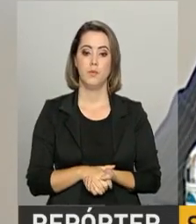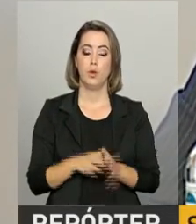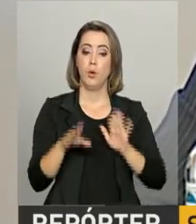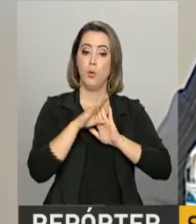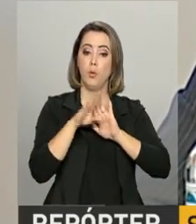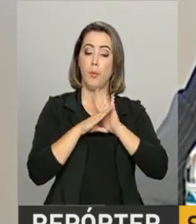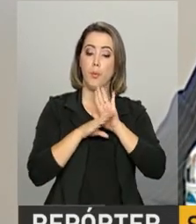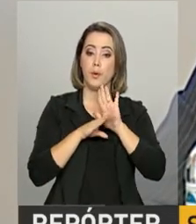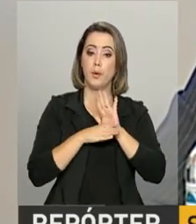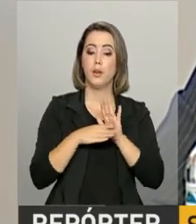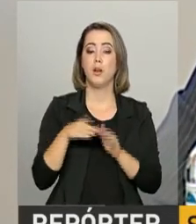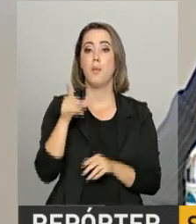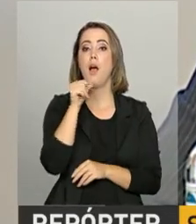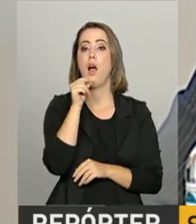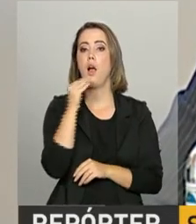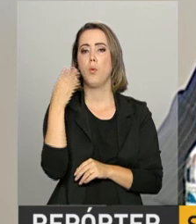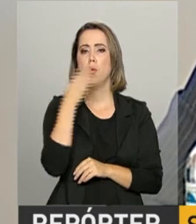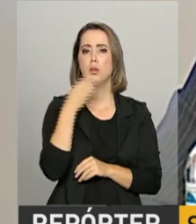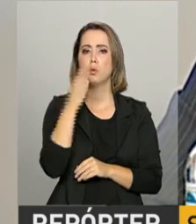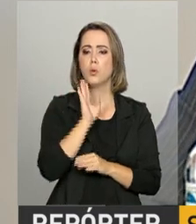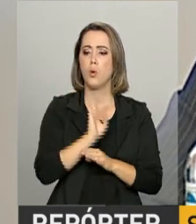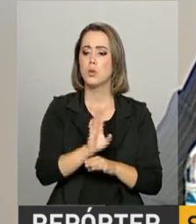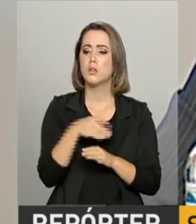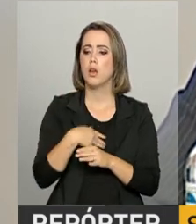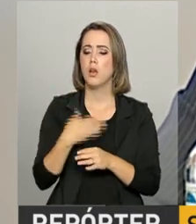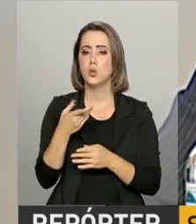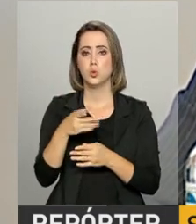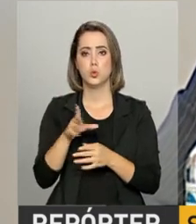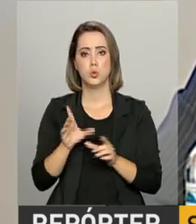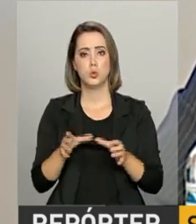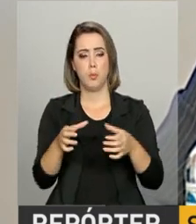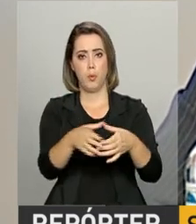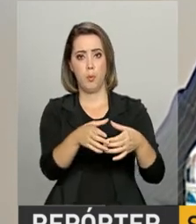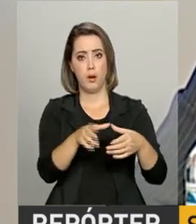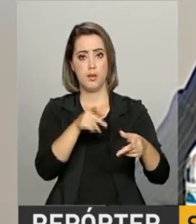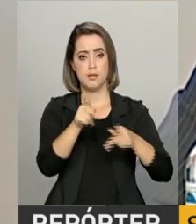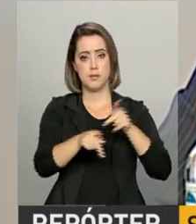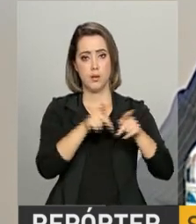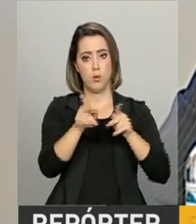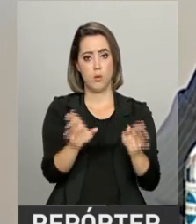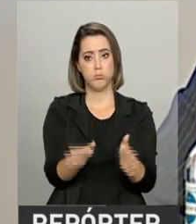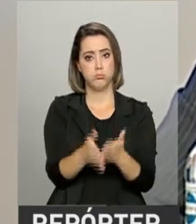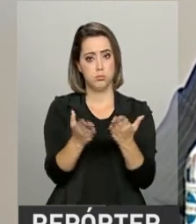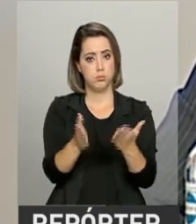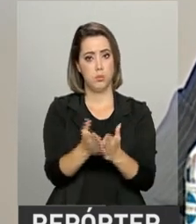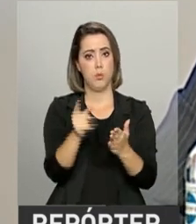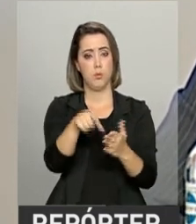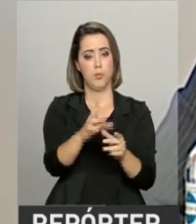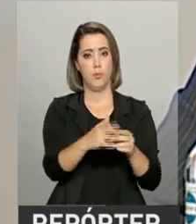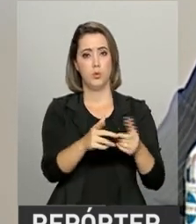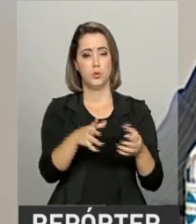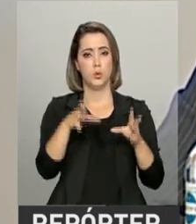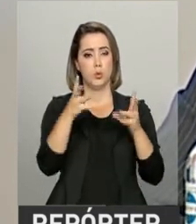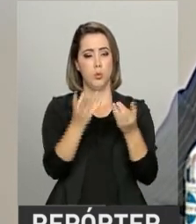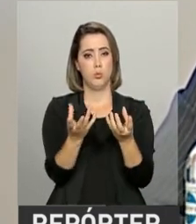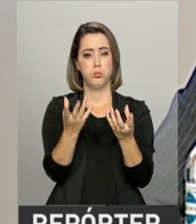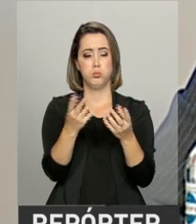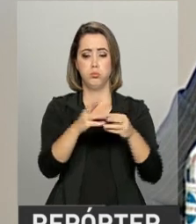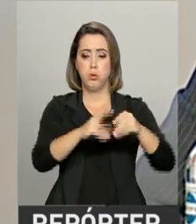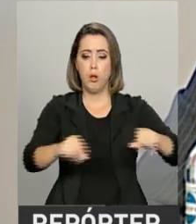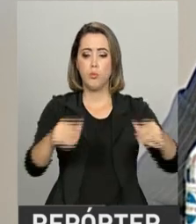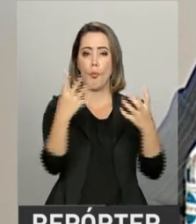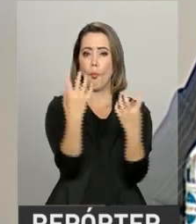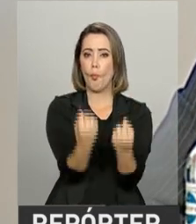prioritariamente às populações de baixa renda em comunidades difusas do semiárido visando o acesso